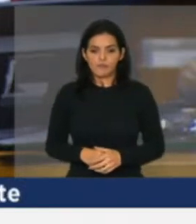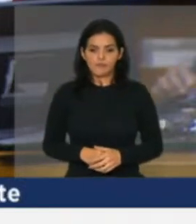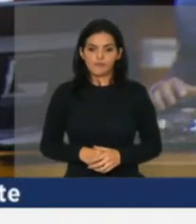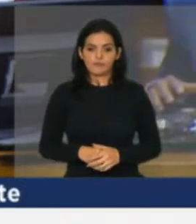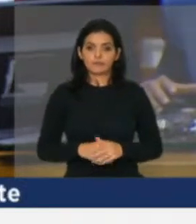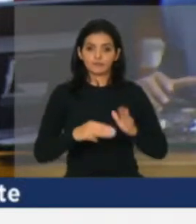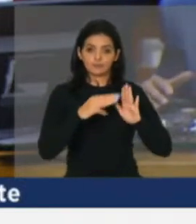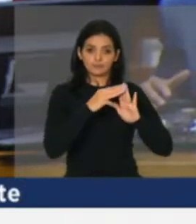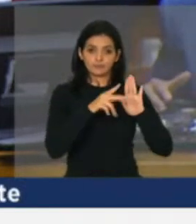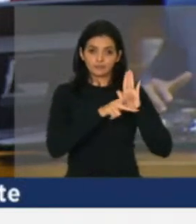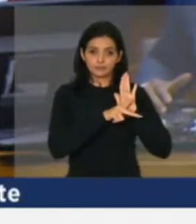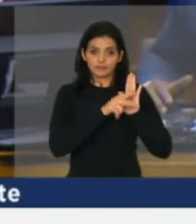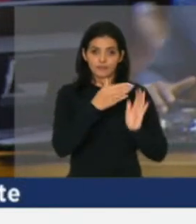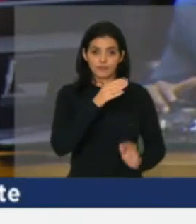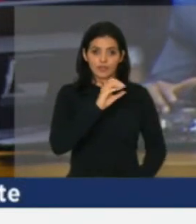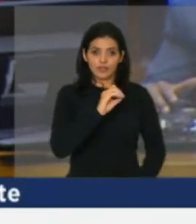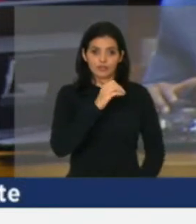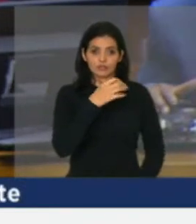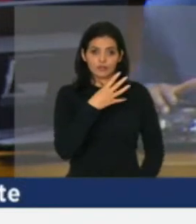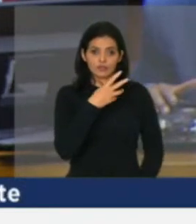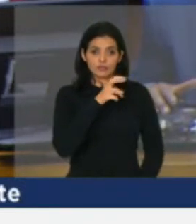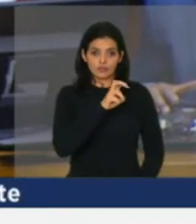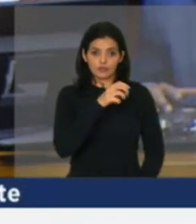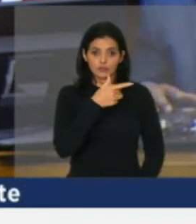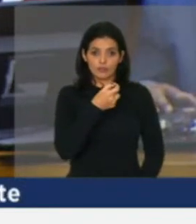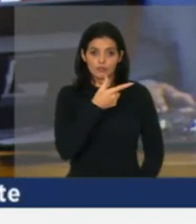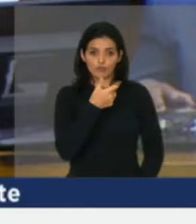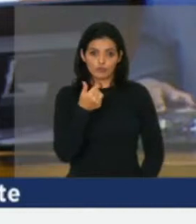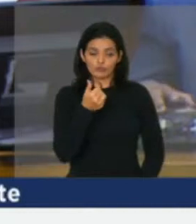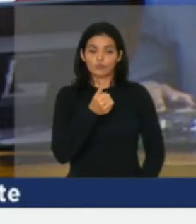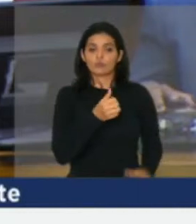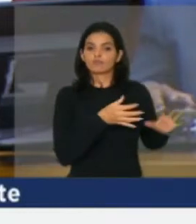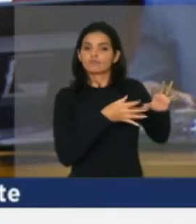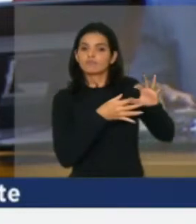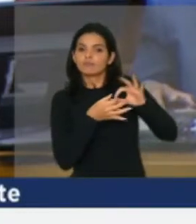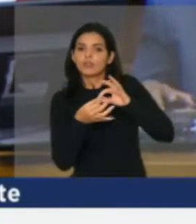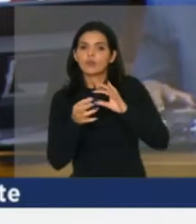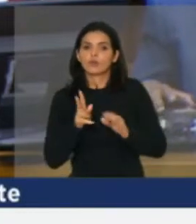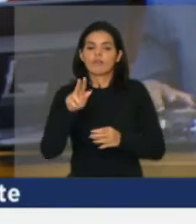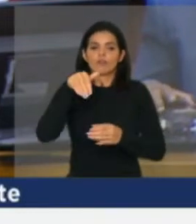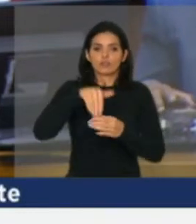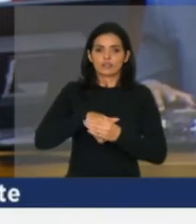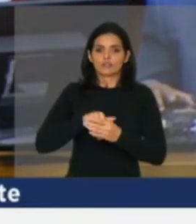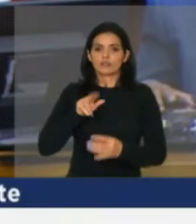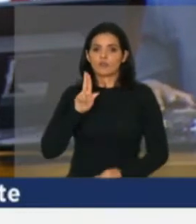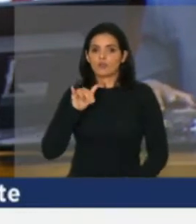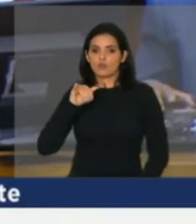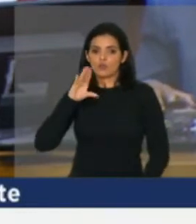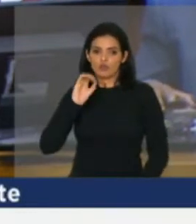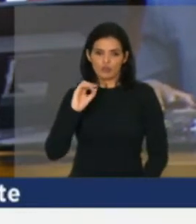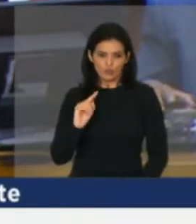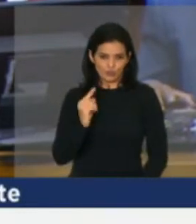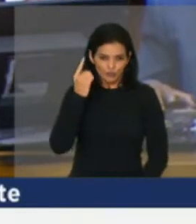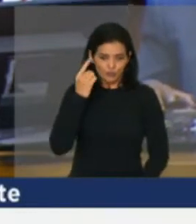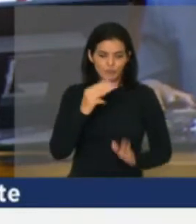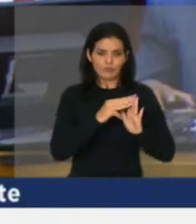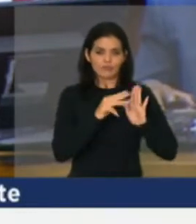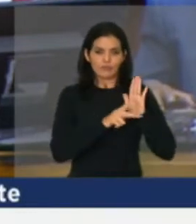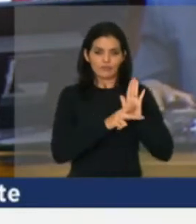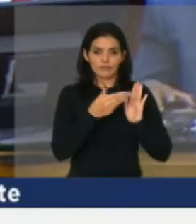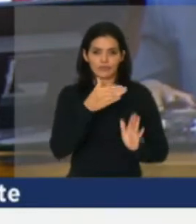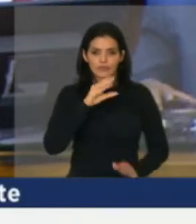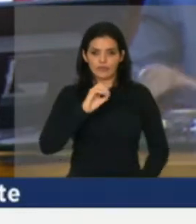Medida provisória número 1045 de 2021. Continuação da votação em turno único da medida provisória número 1045 de